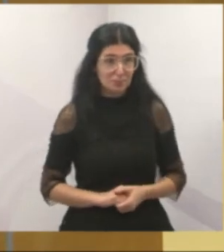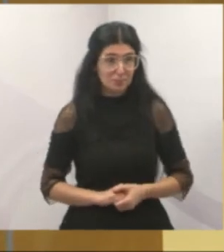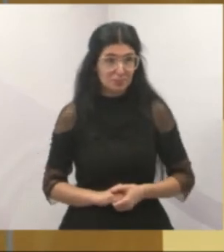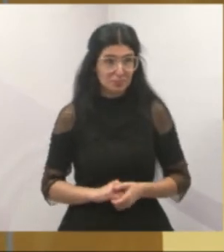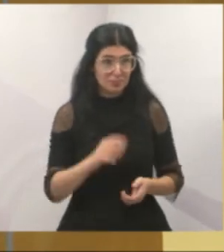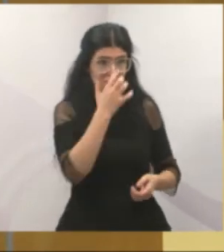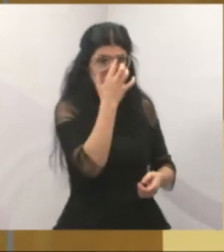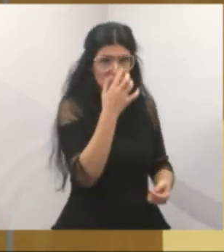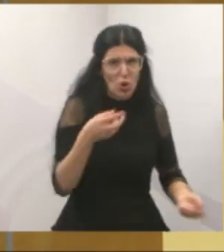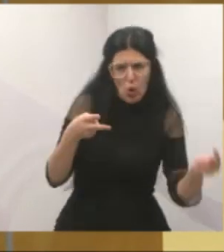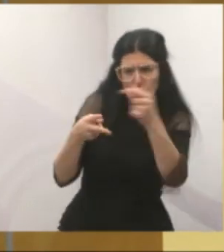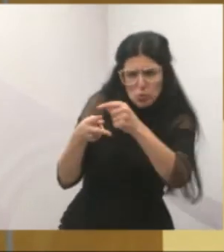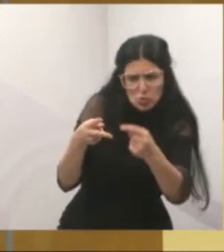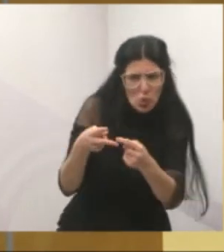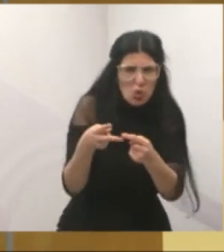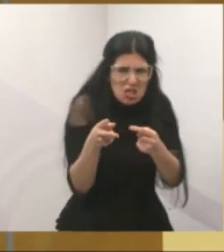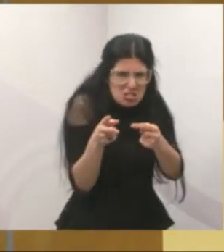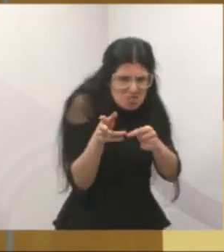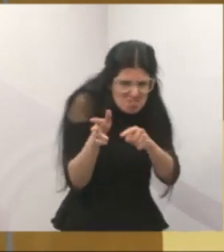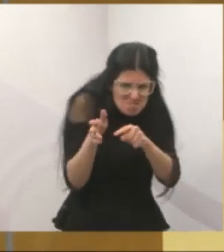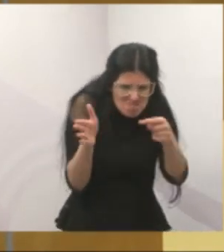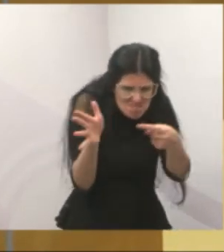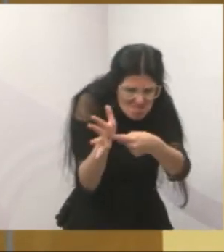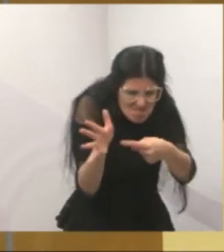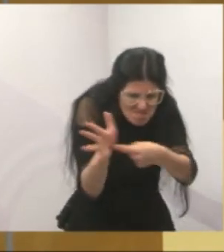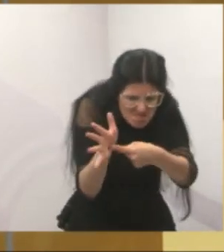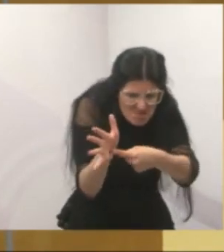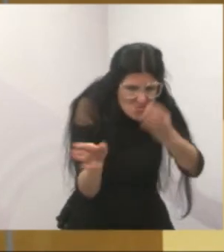de duas CPIs que o vereador Rodrigo Salomão